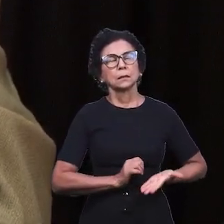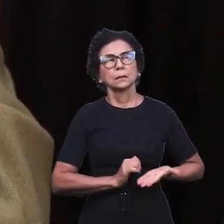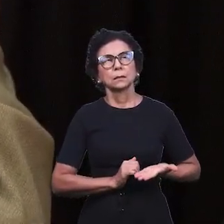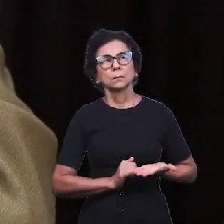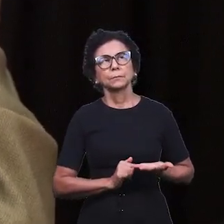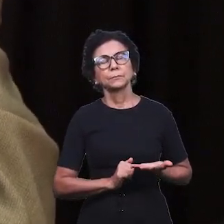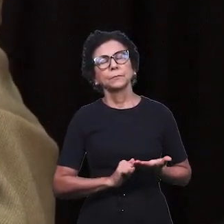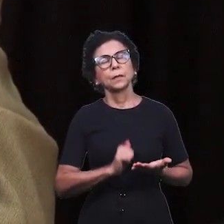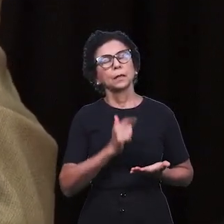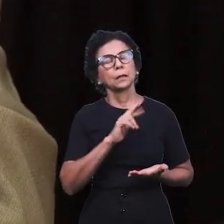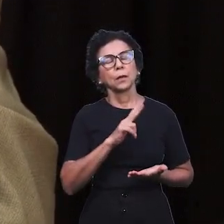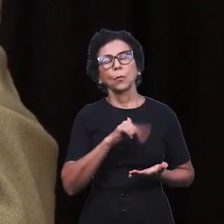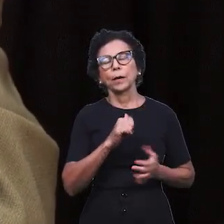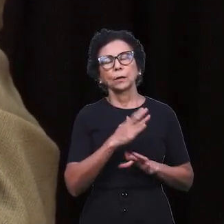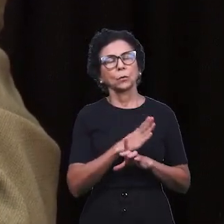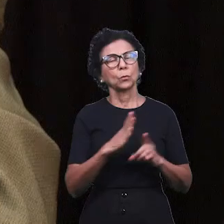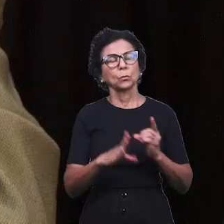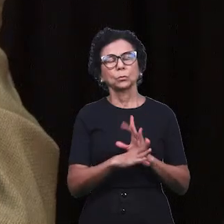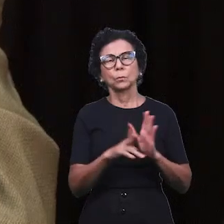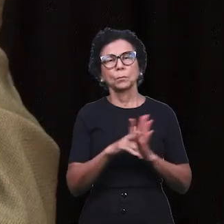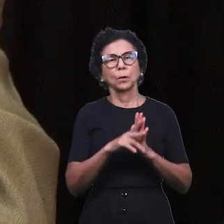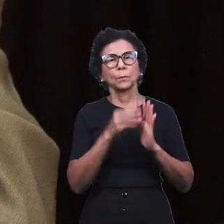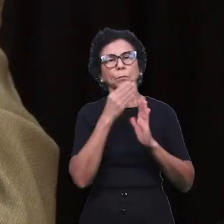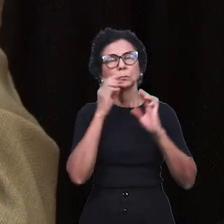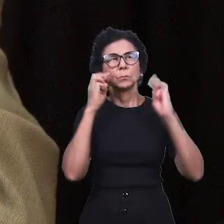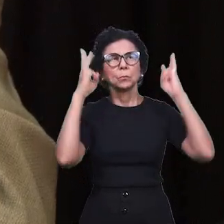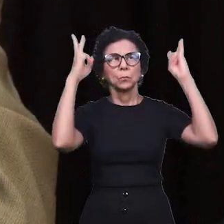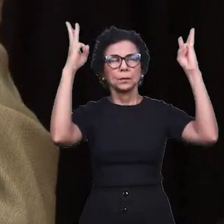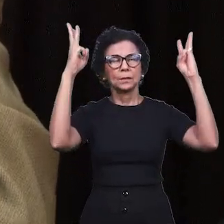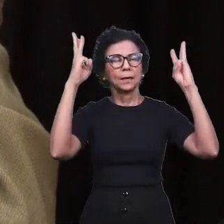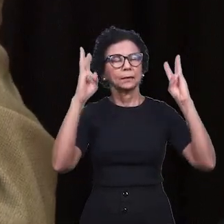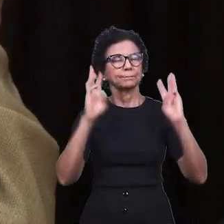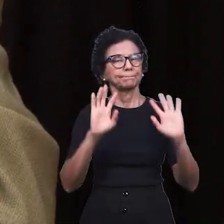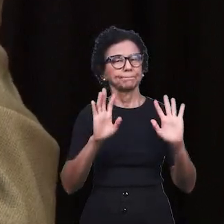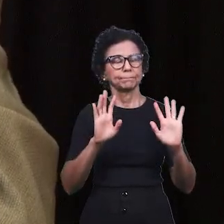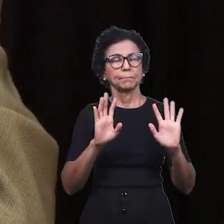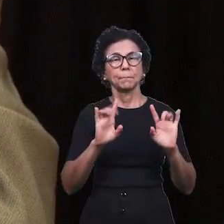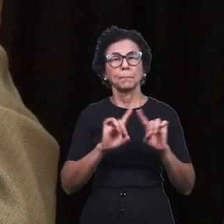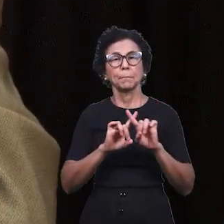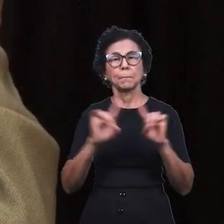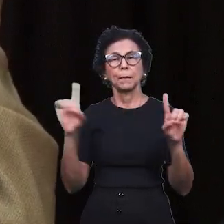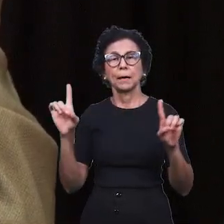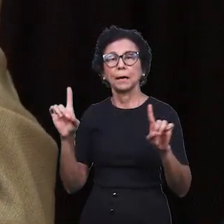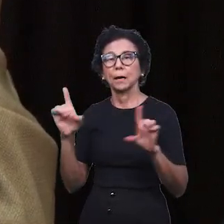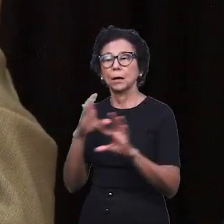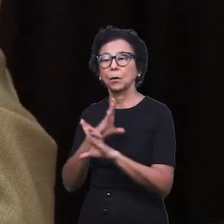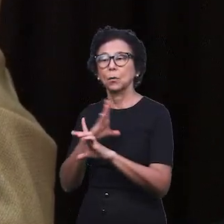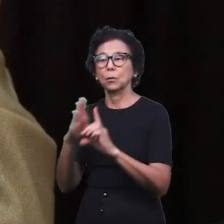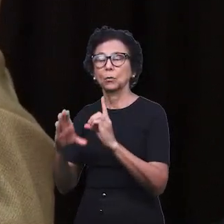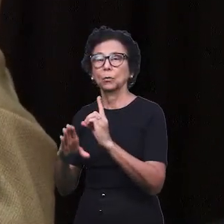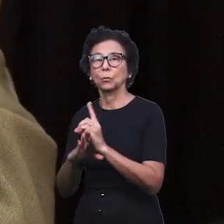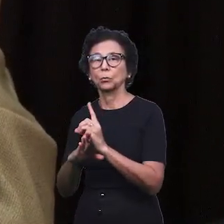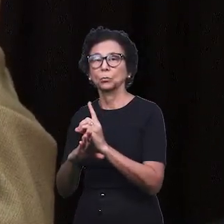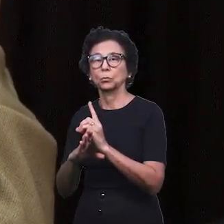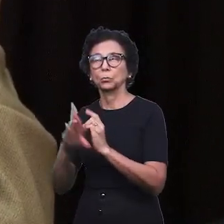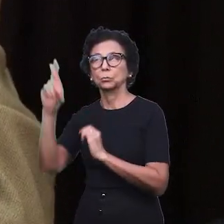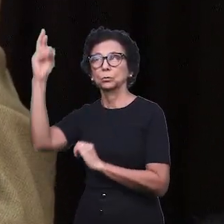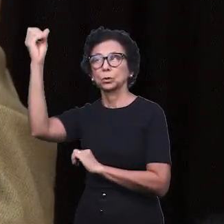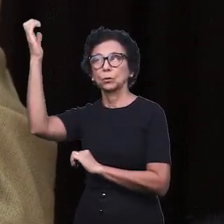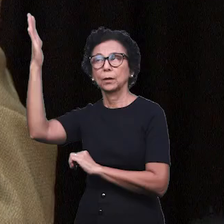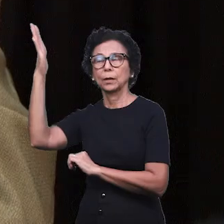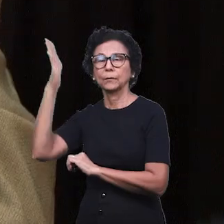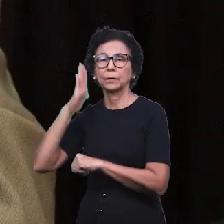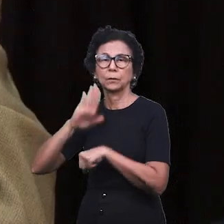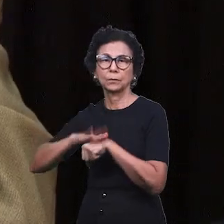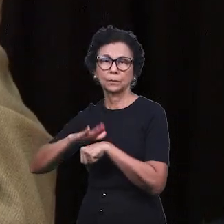Então, para nós como igreja, o Senhor nos fala, Marcos, que nós somos reis e sacerdotes. Exatamente. Então